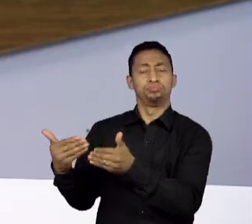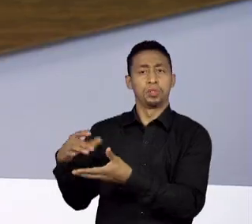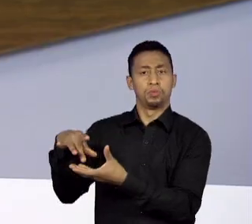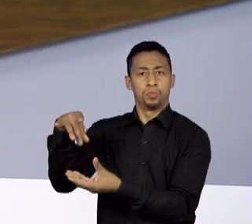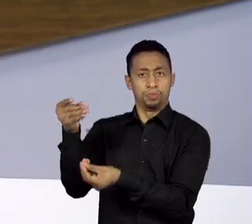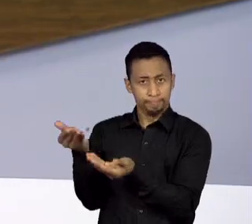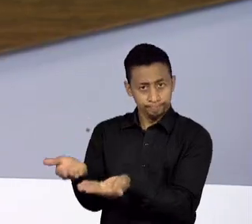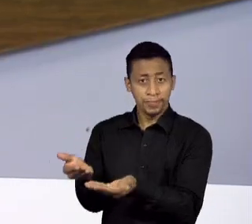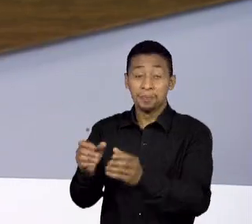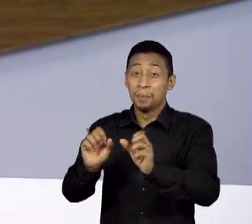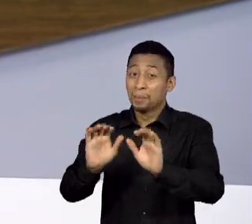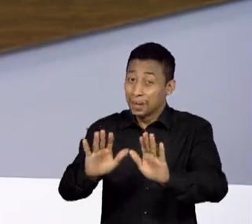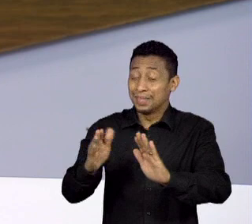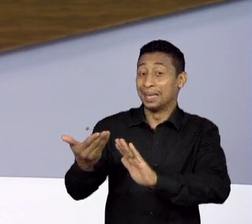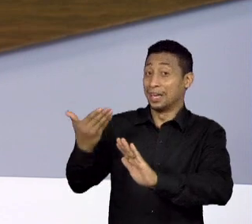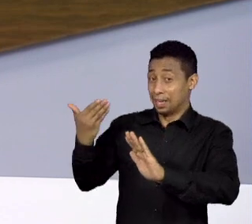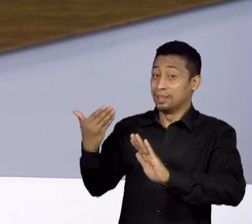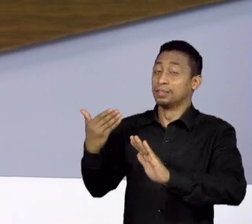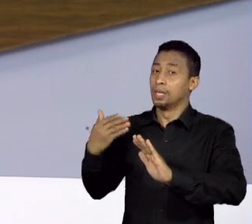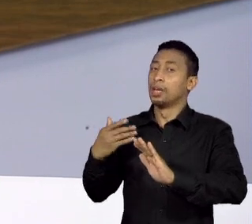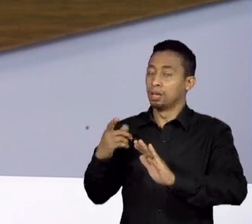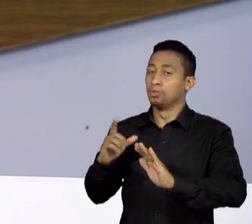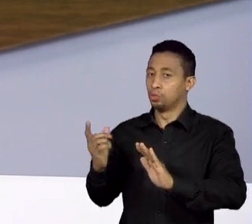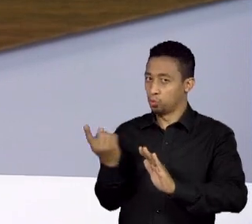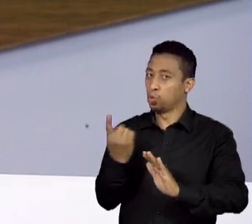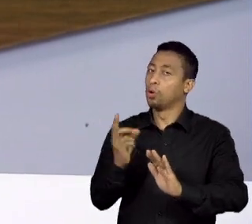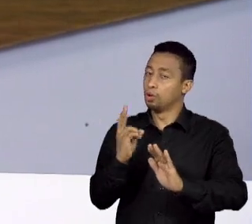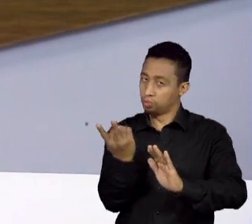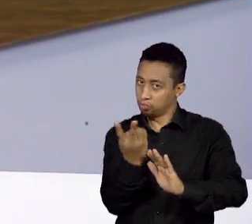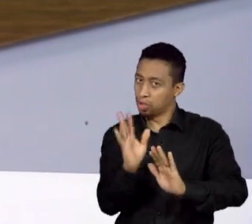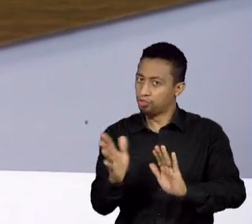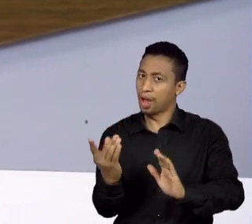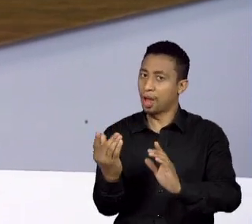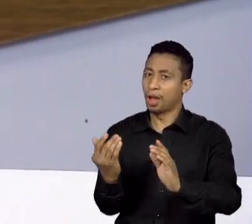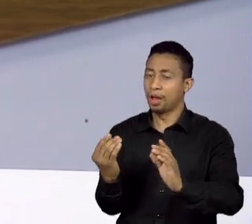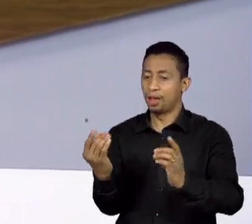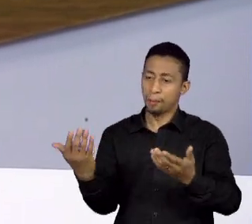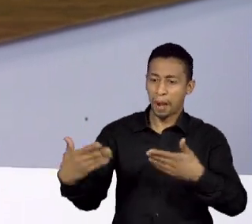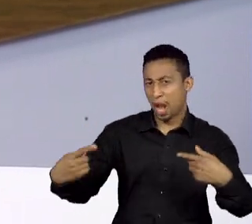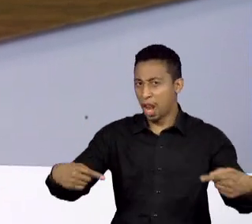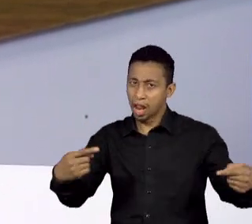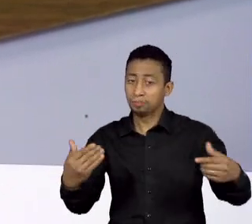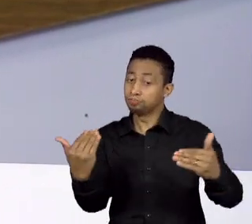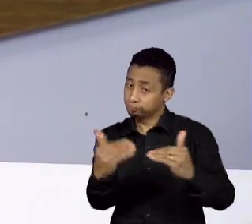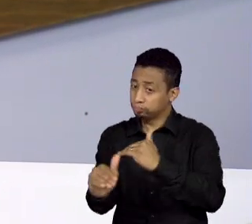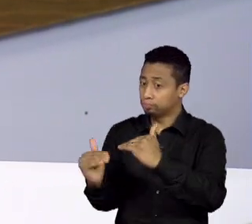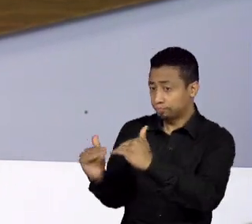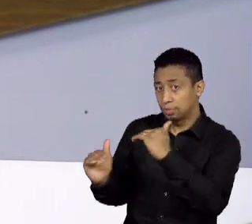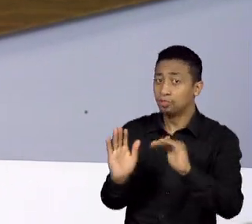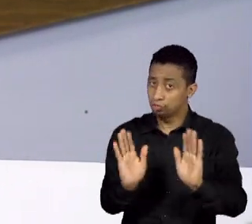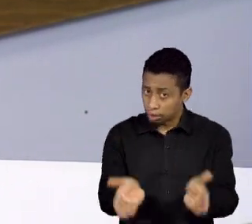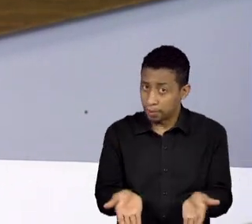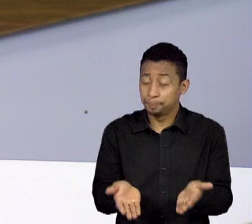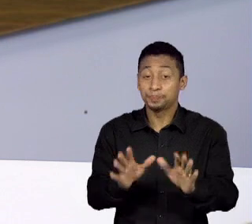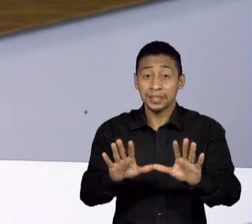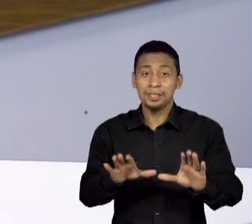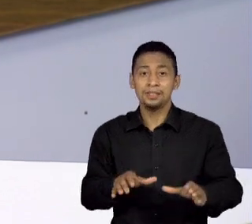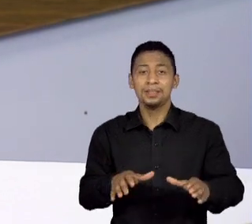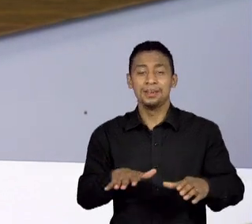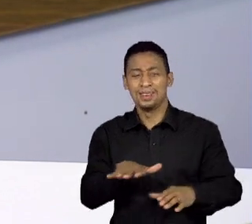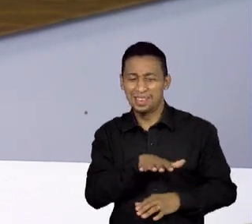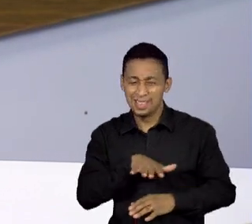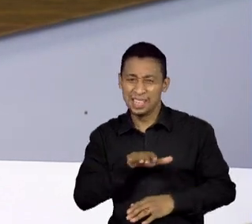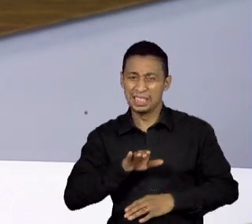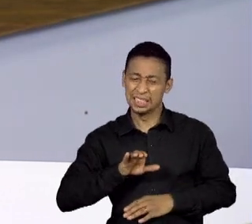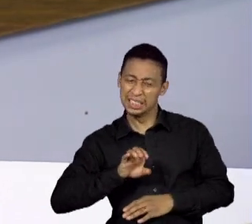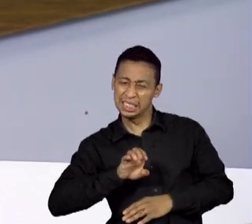anos sobre vários assuntos. A gente sabe que uma grande parcela desse campo mais à esquerda, né?